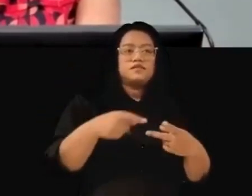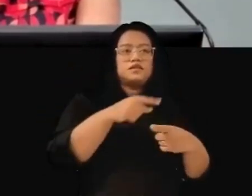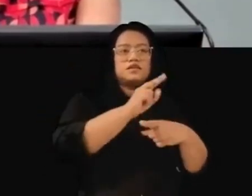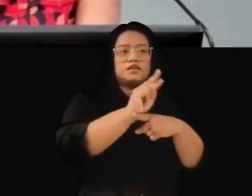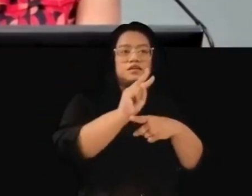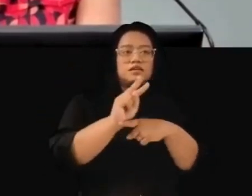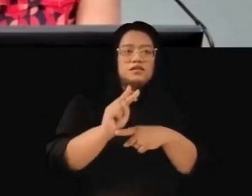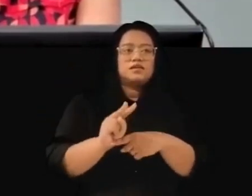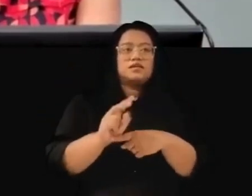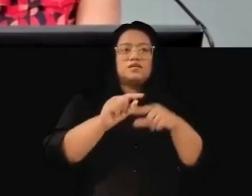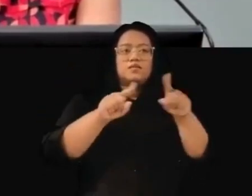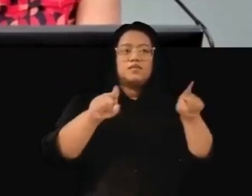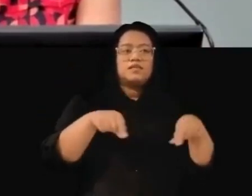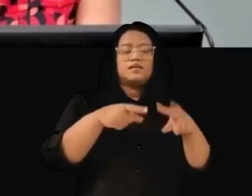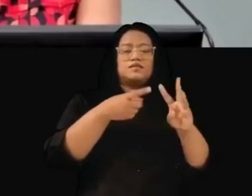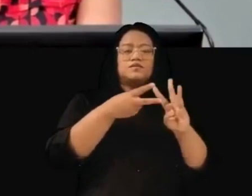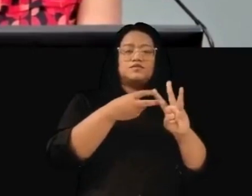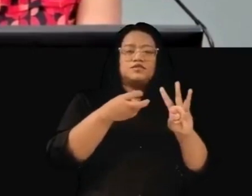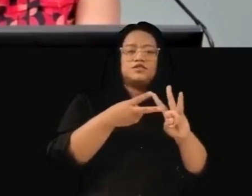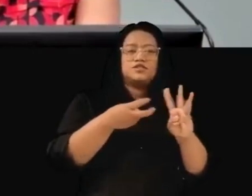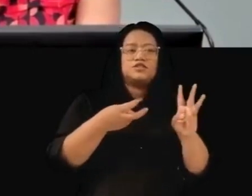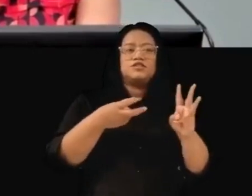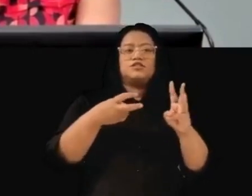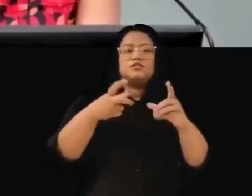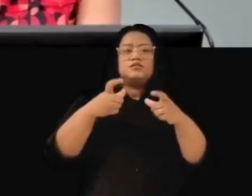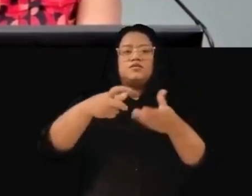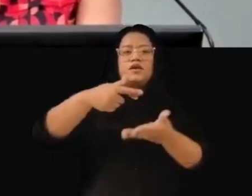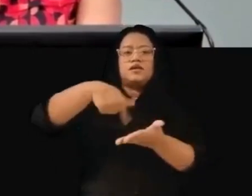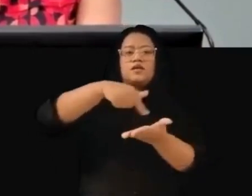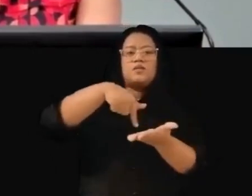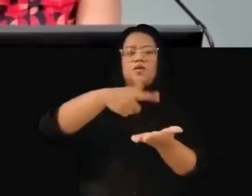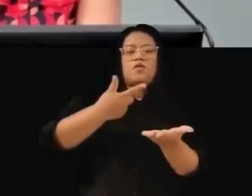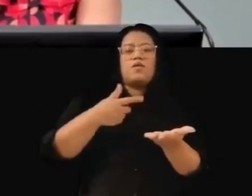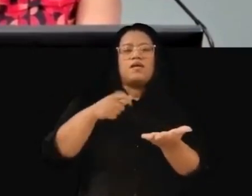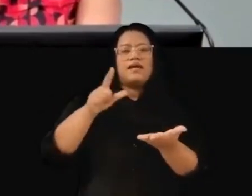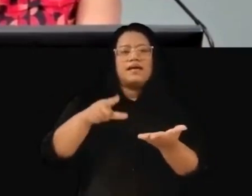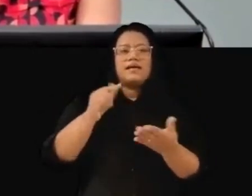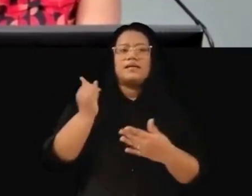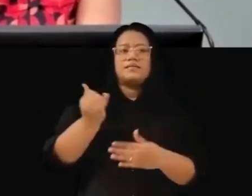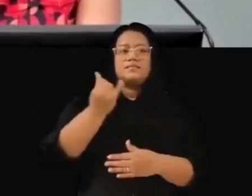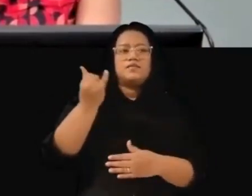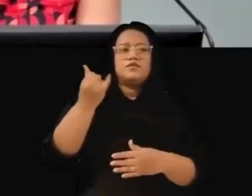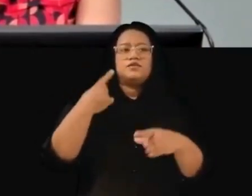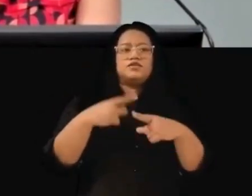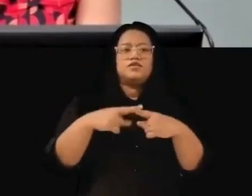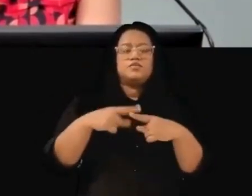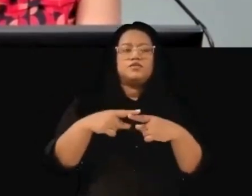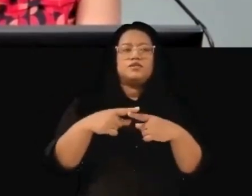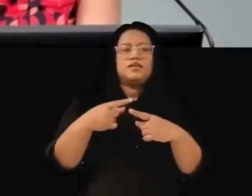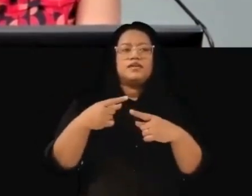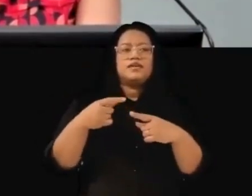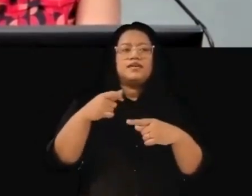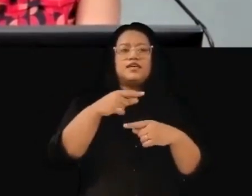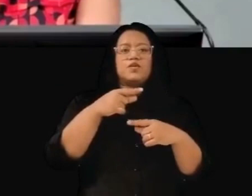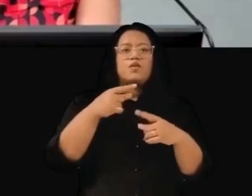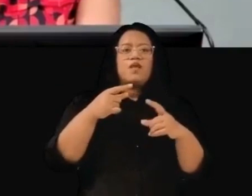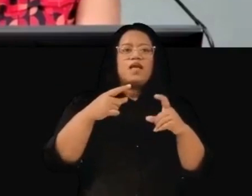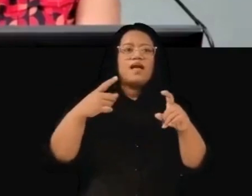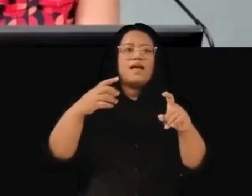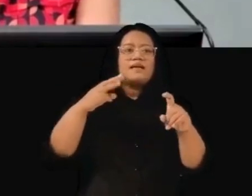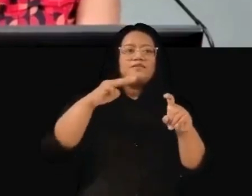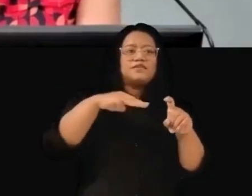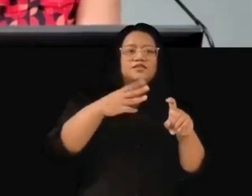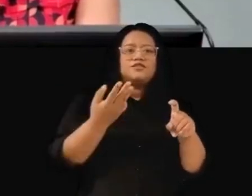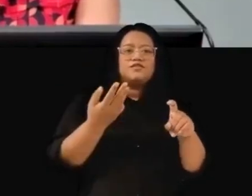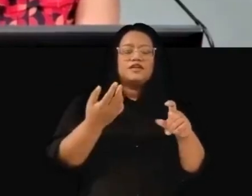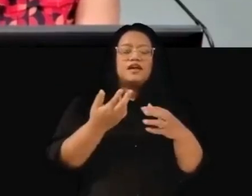visitar uma terra indígena, de visitar uma comunidade quilombola. Acho que isso seria muito importante, porque vai desmitificar, né? Eu, como geógrafo, a gente adora fazer um campo,